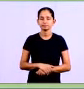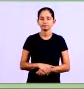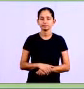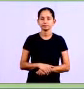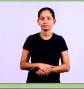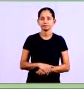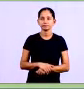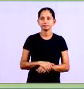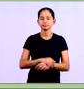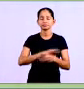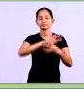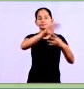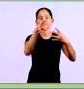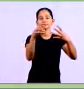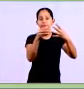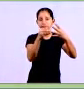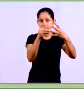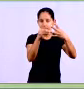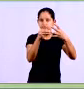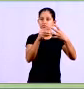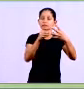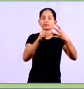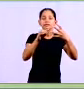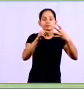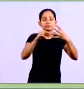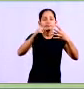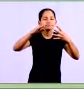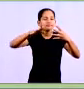Isso daqui, menos.